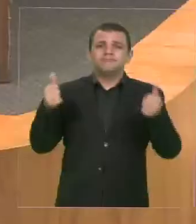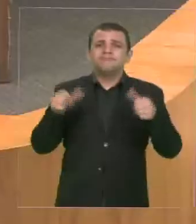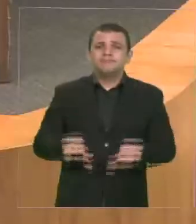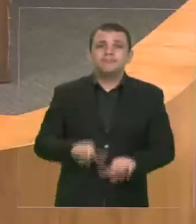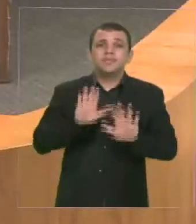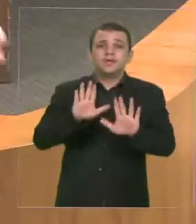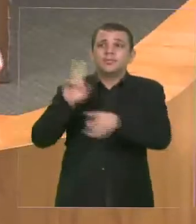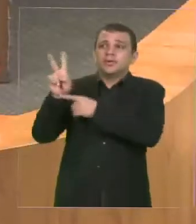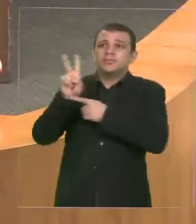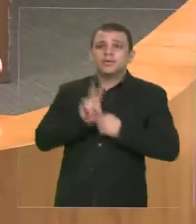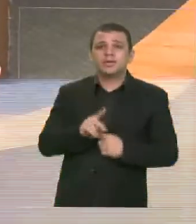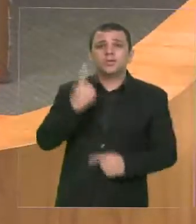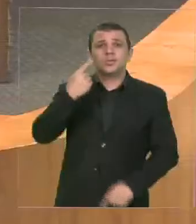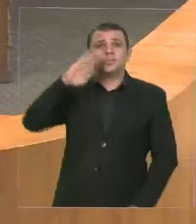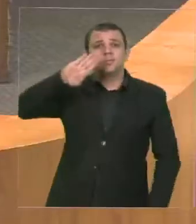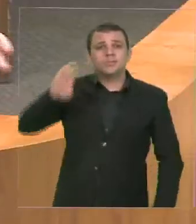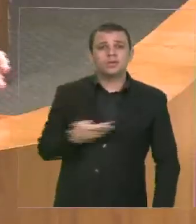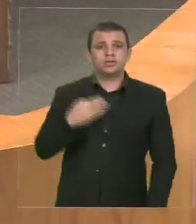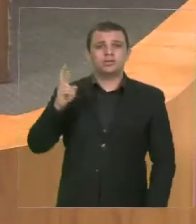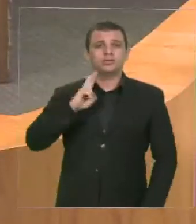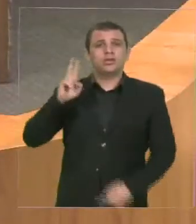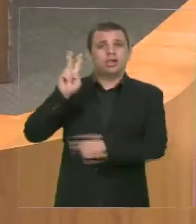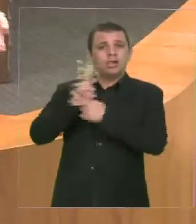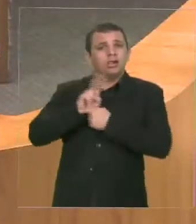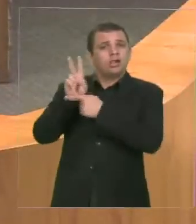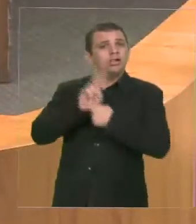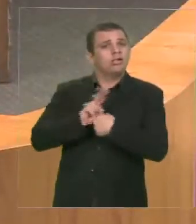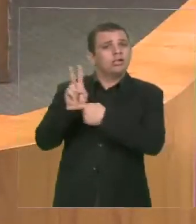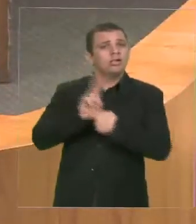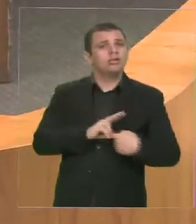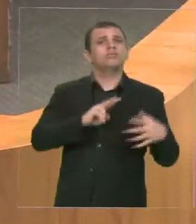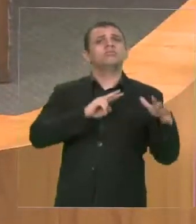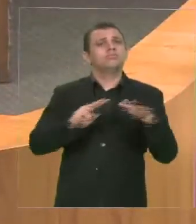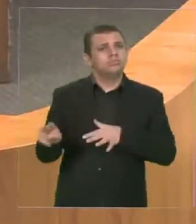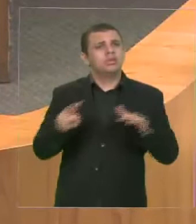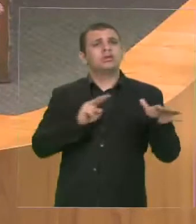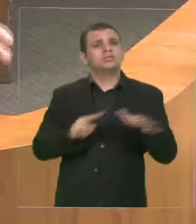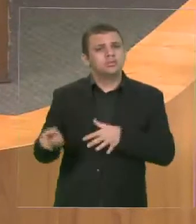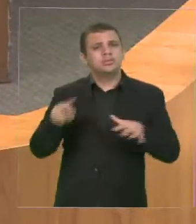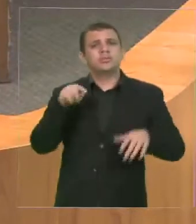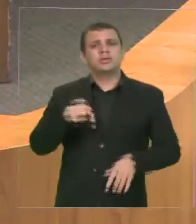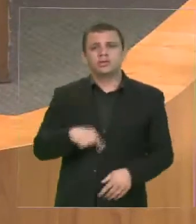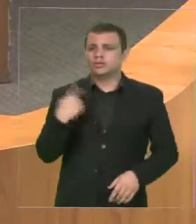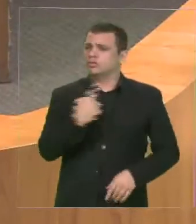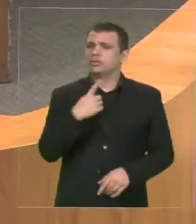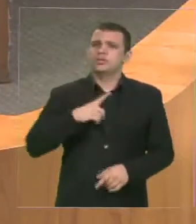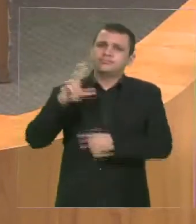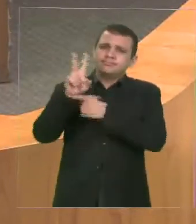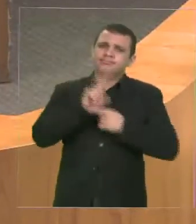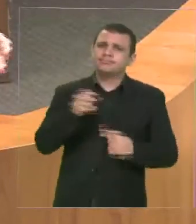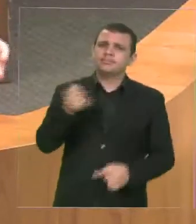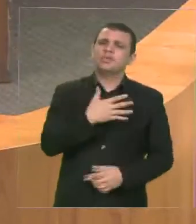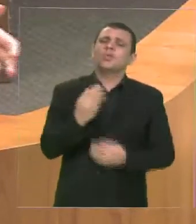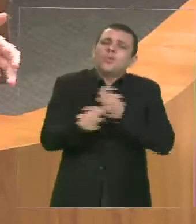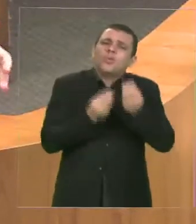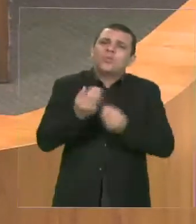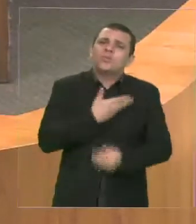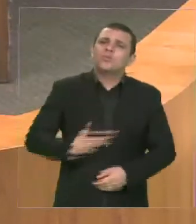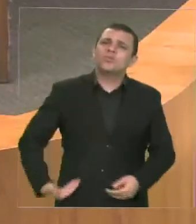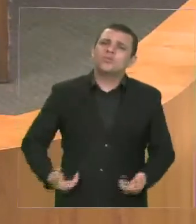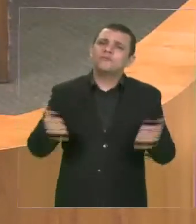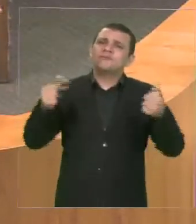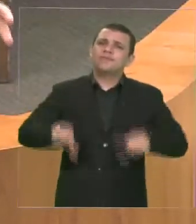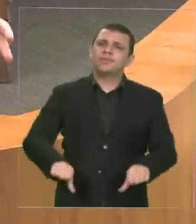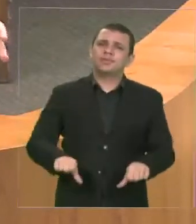contratando R$1 bilhão em empréstimo. Toda semana que passa aqui, nós temos um empréstimo novo. Então, como é que o governo está quebrado